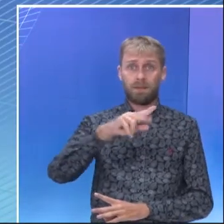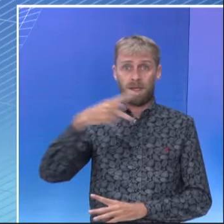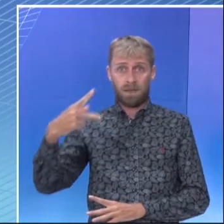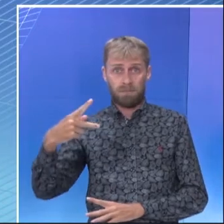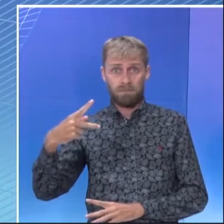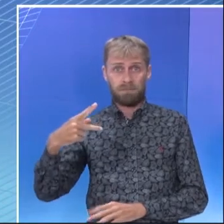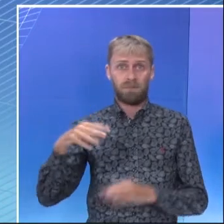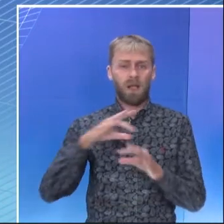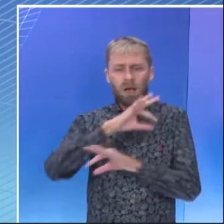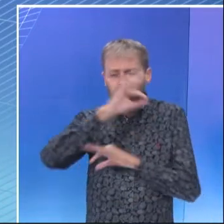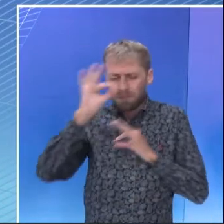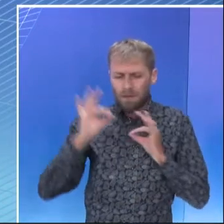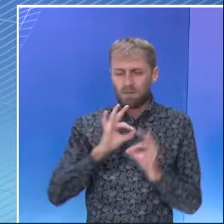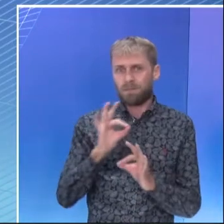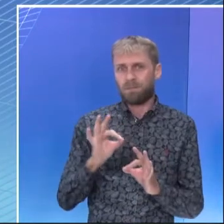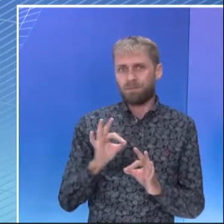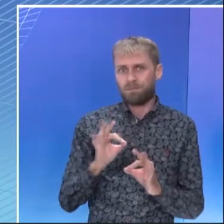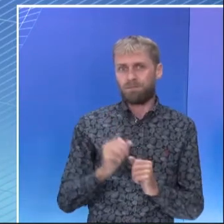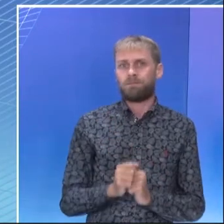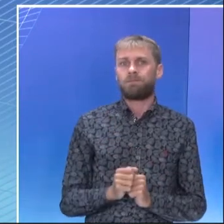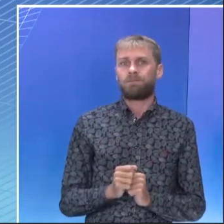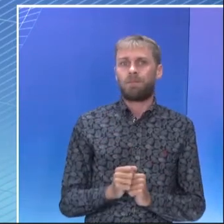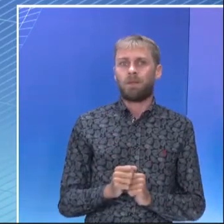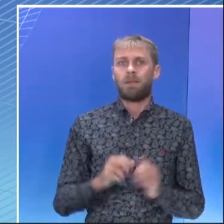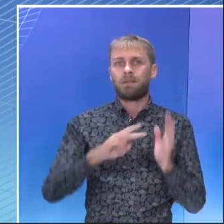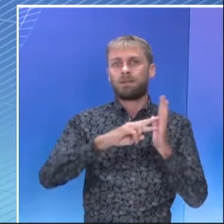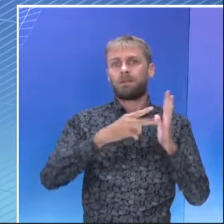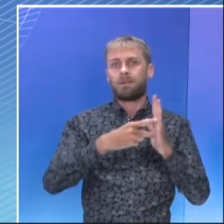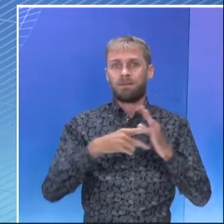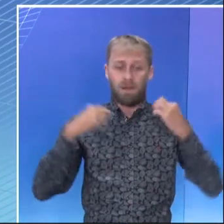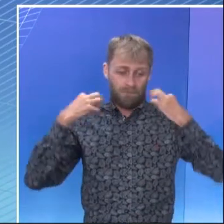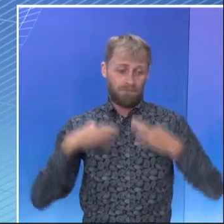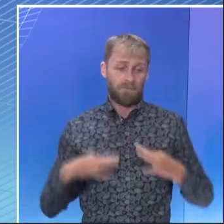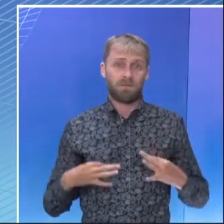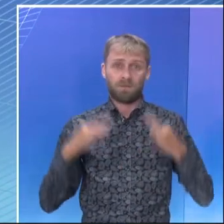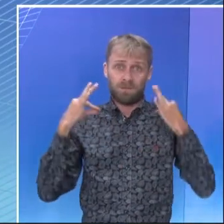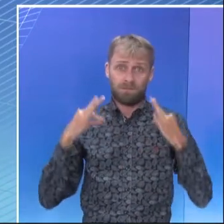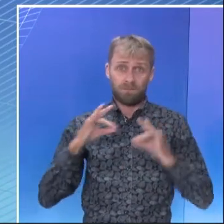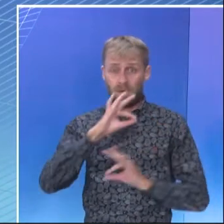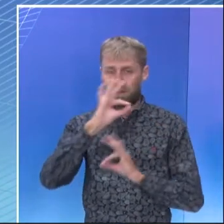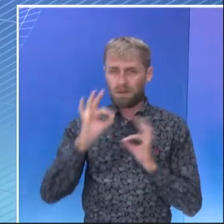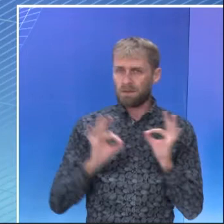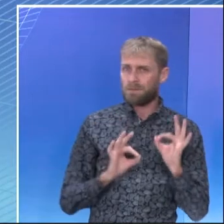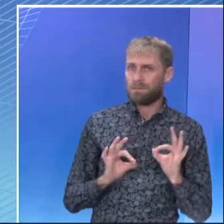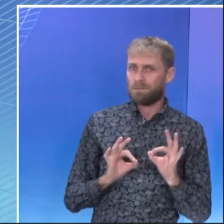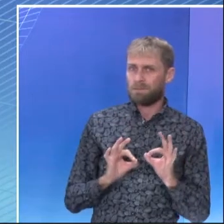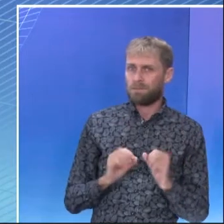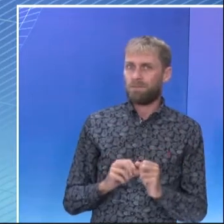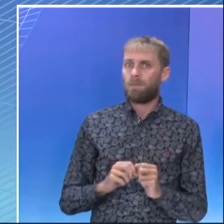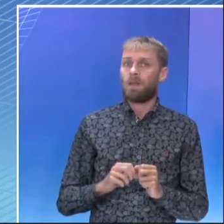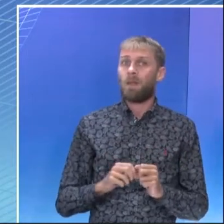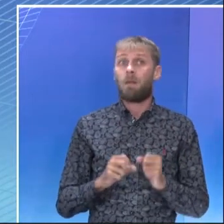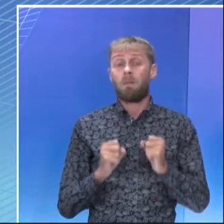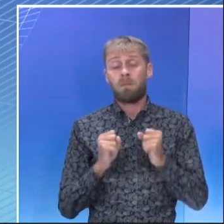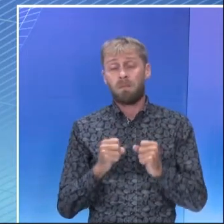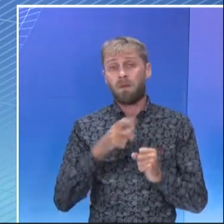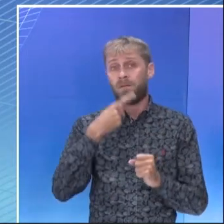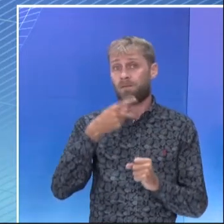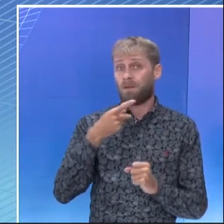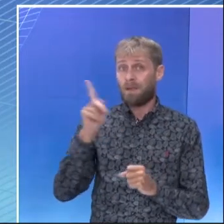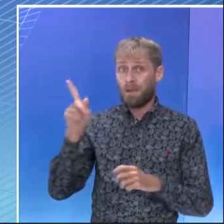é fácil pegar? Se eu falo dress up, significa se vestir. Eu posso dizer, you should dress